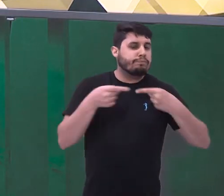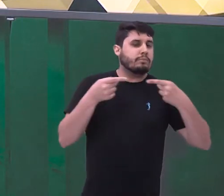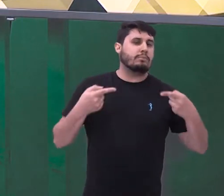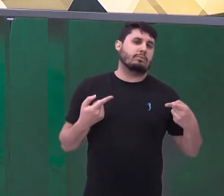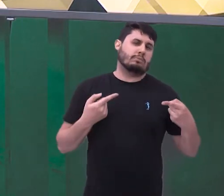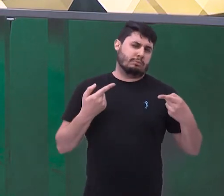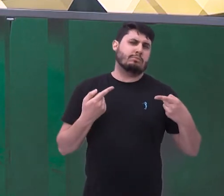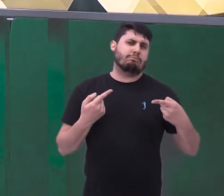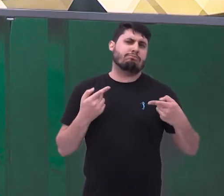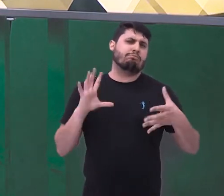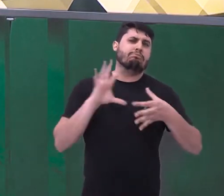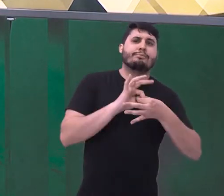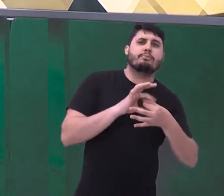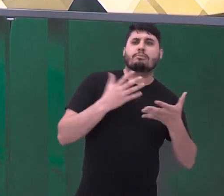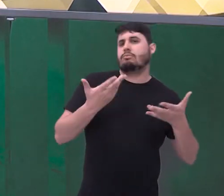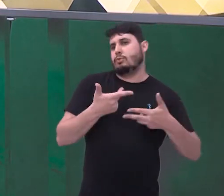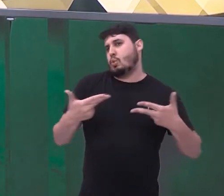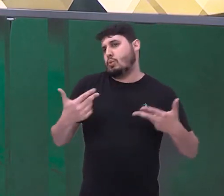comprovação.